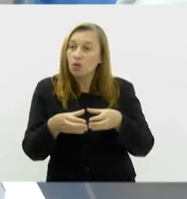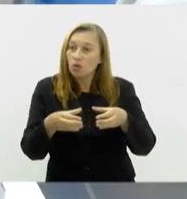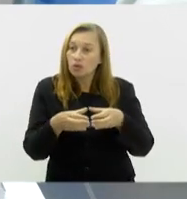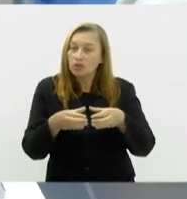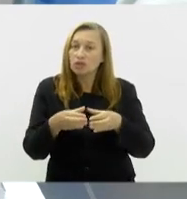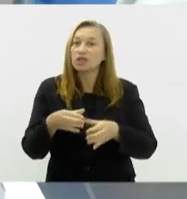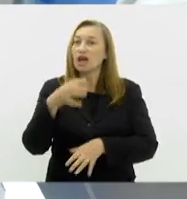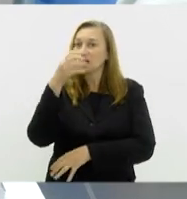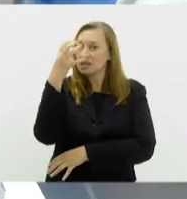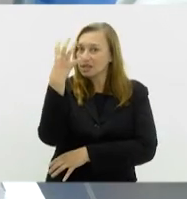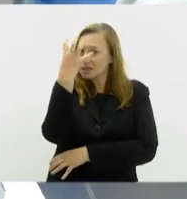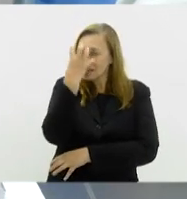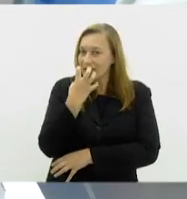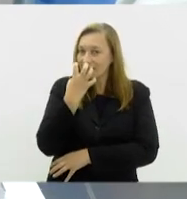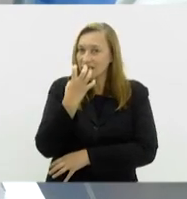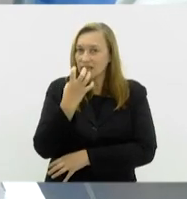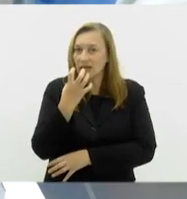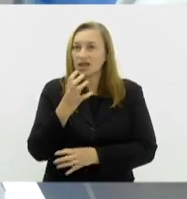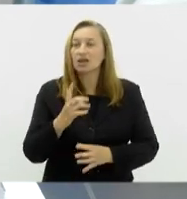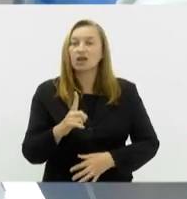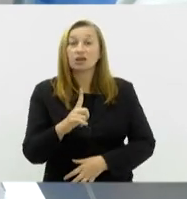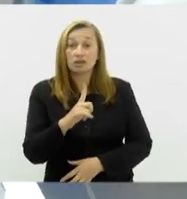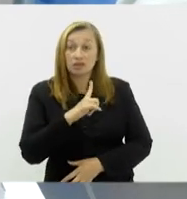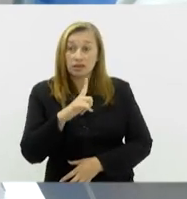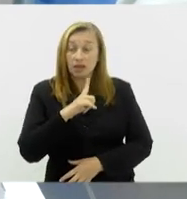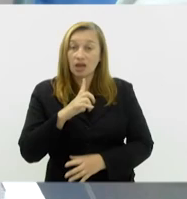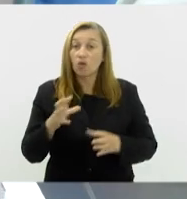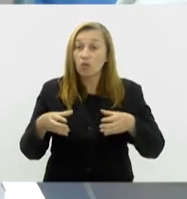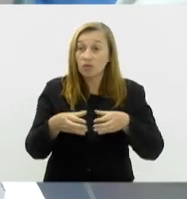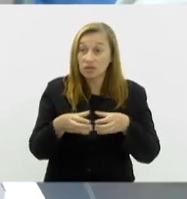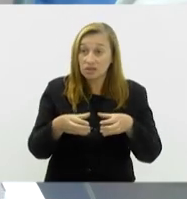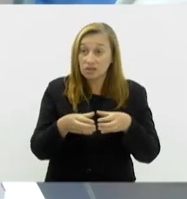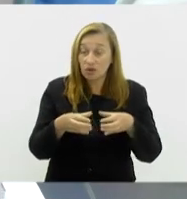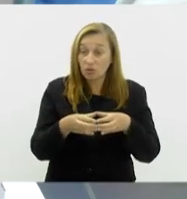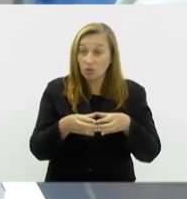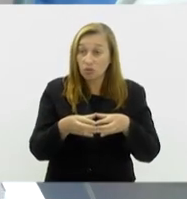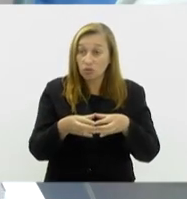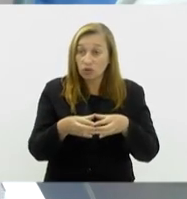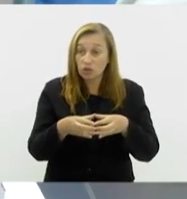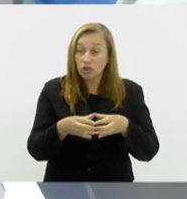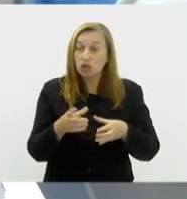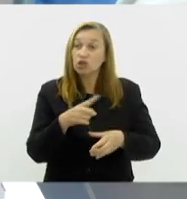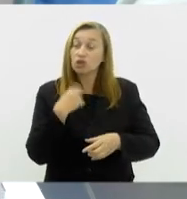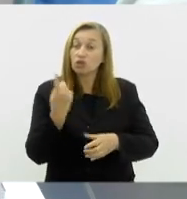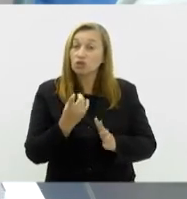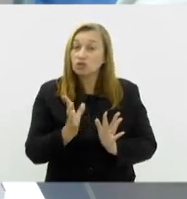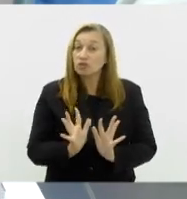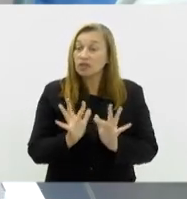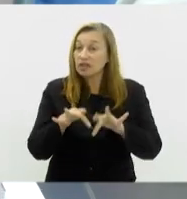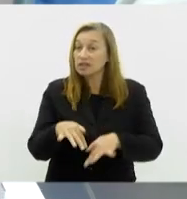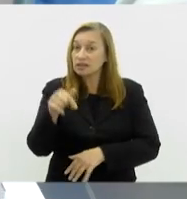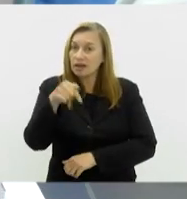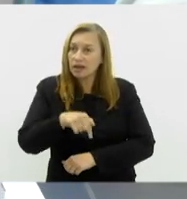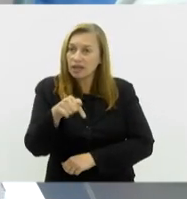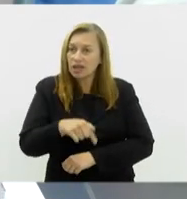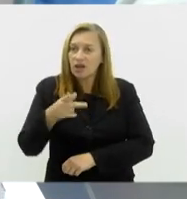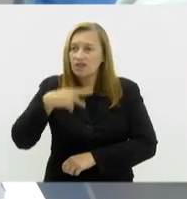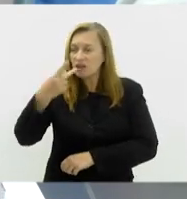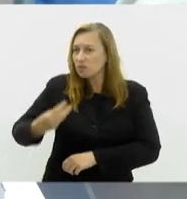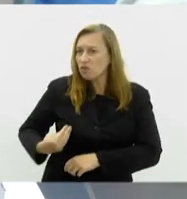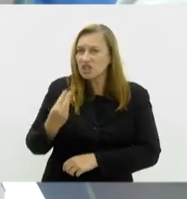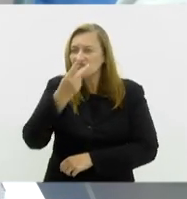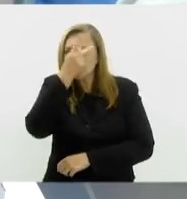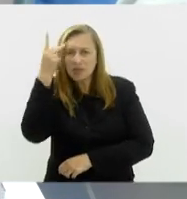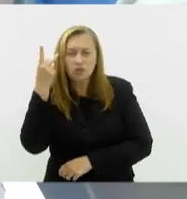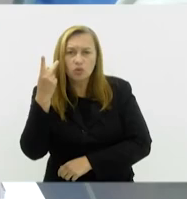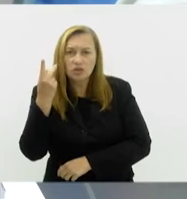seriedade que esta comissão Tem Diante Do que estamos definindo aqui estamos falando sobre vida de